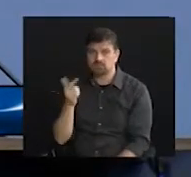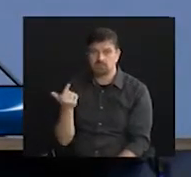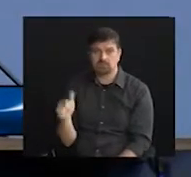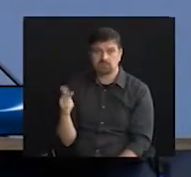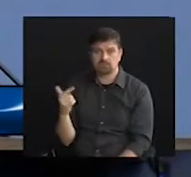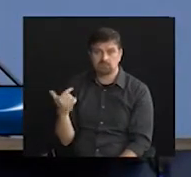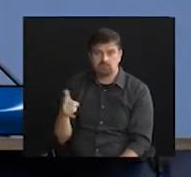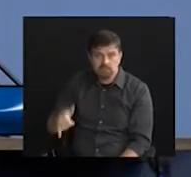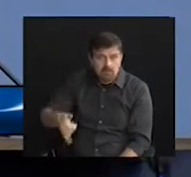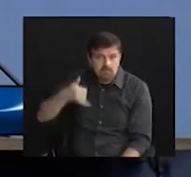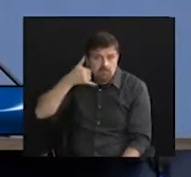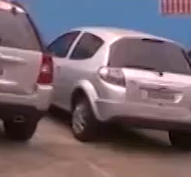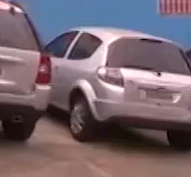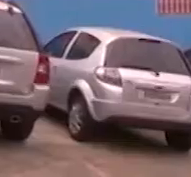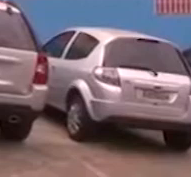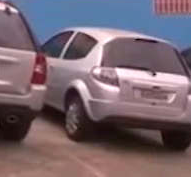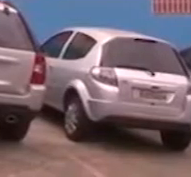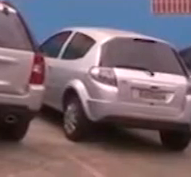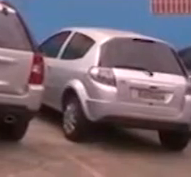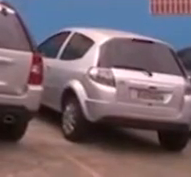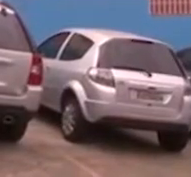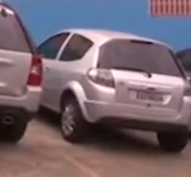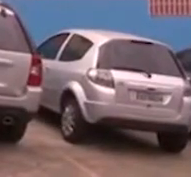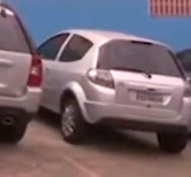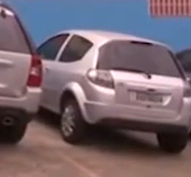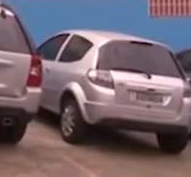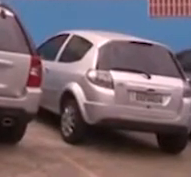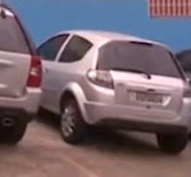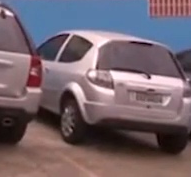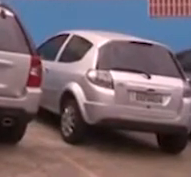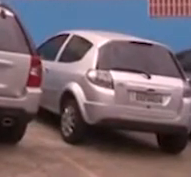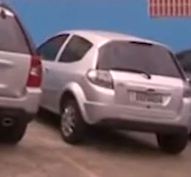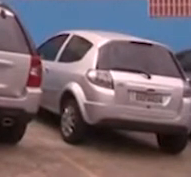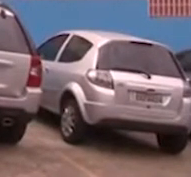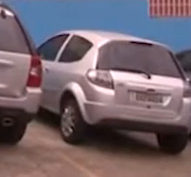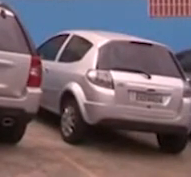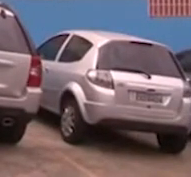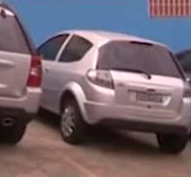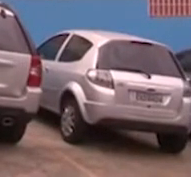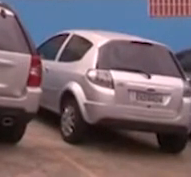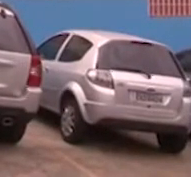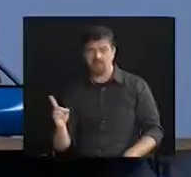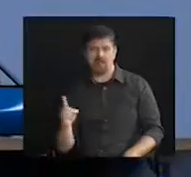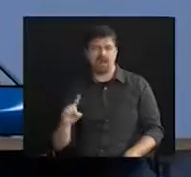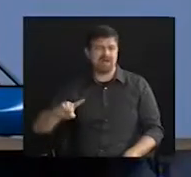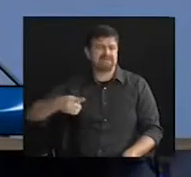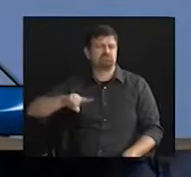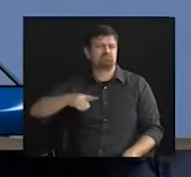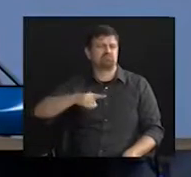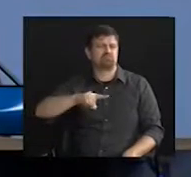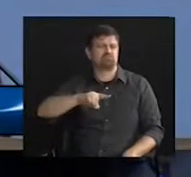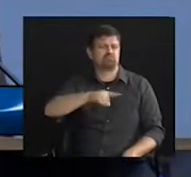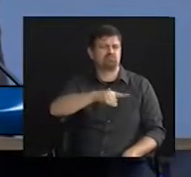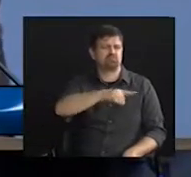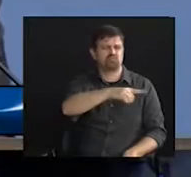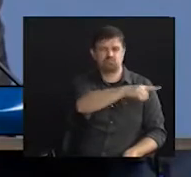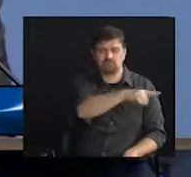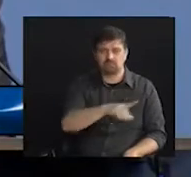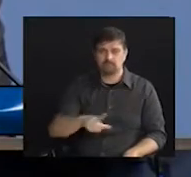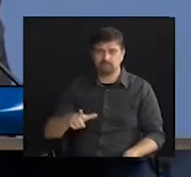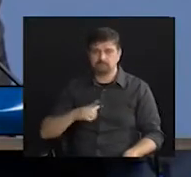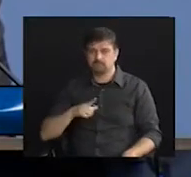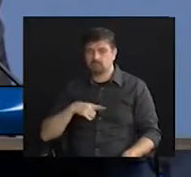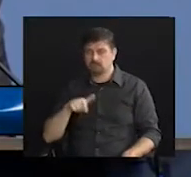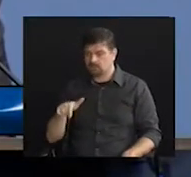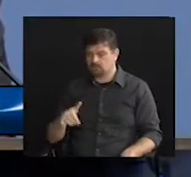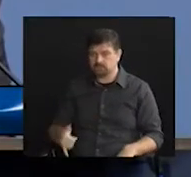deixado para mais informações na porta do centro era da própria unidade fechada. E aí ficou até curioso que tinha um telefone